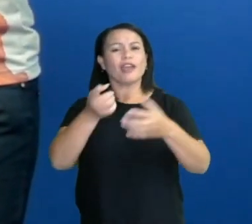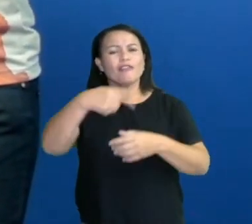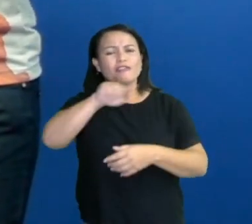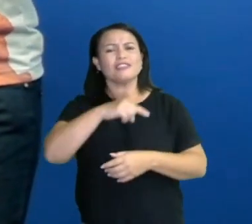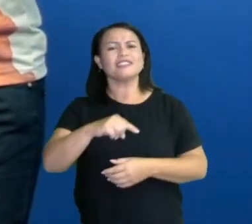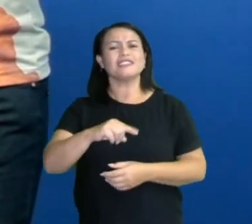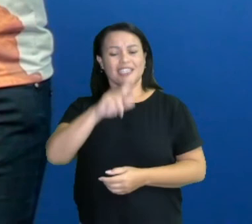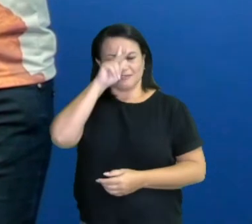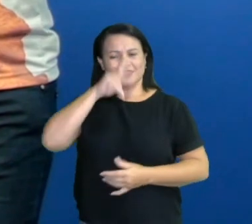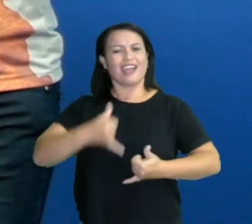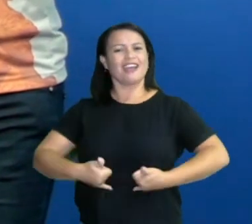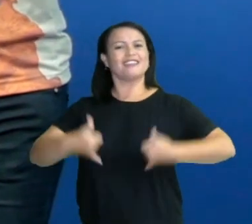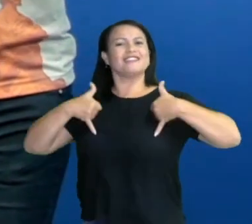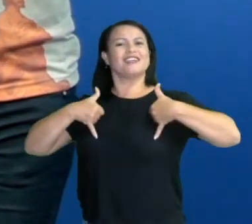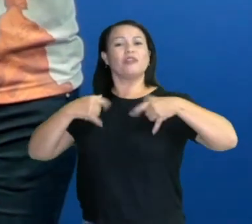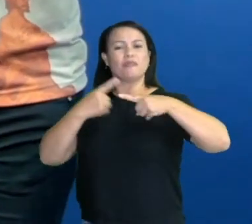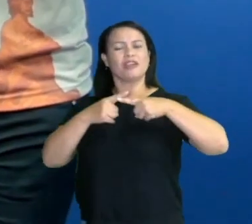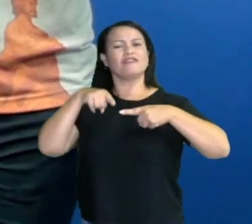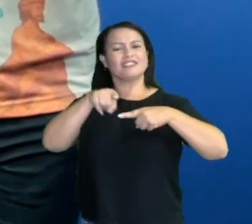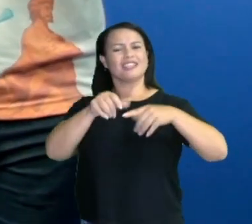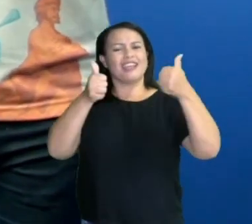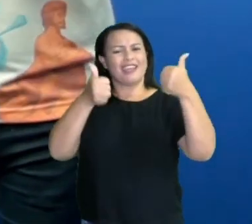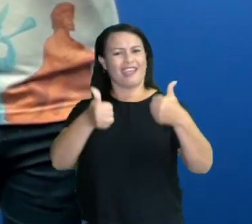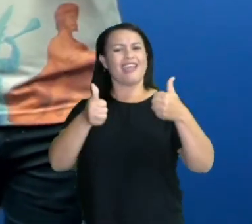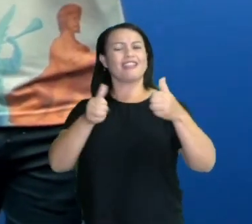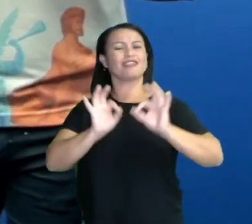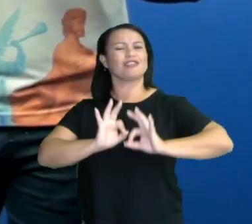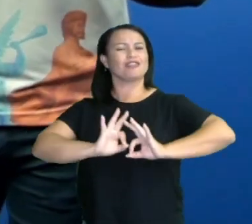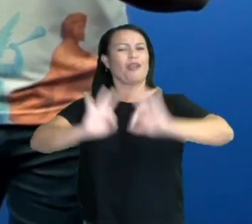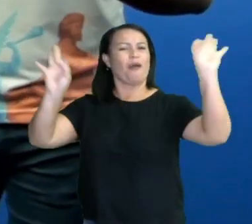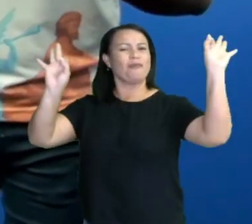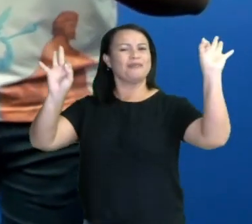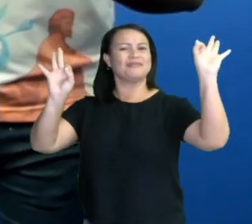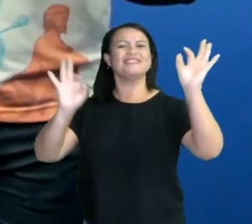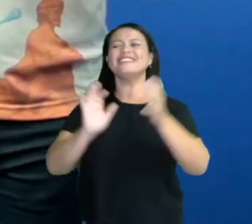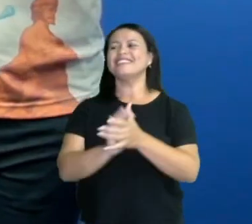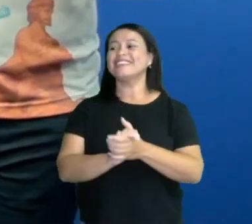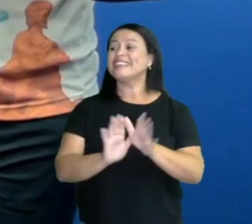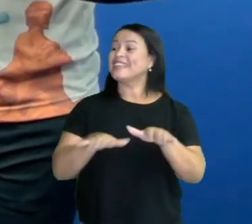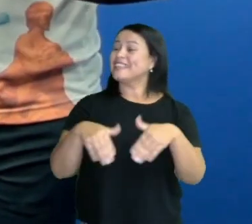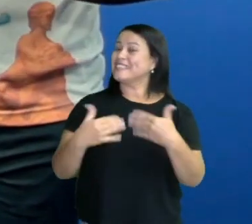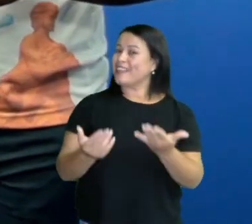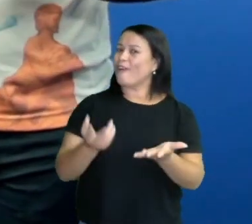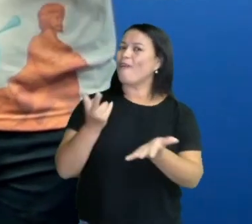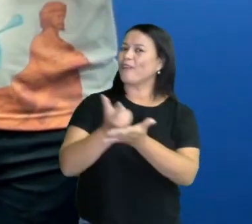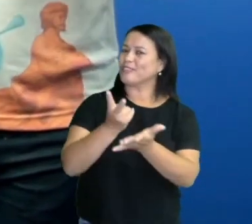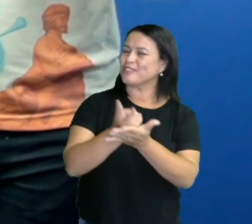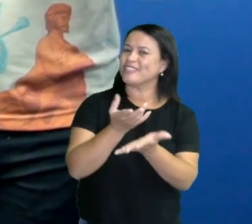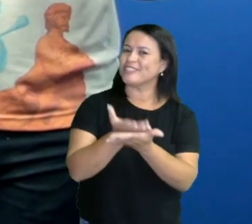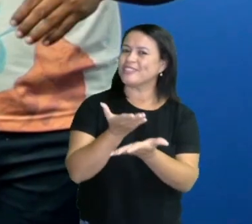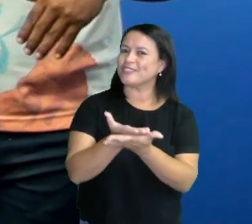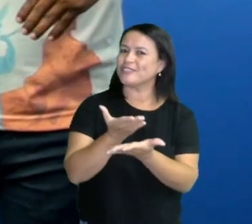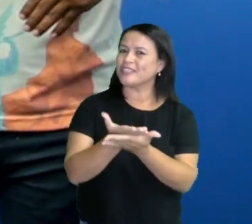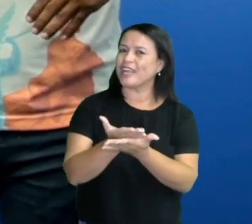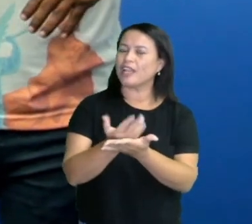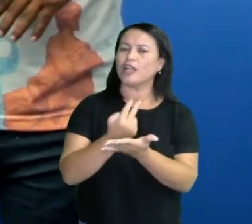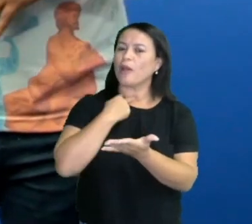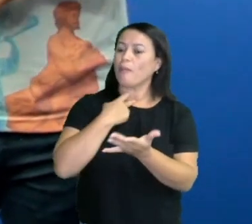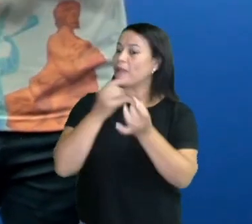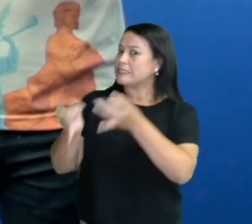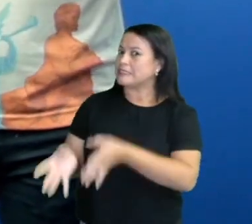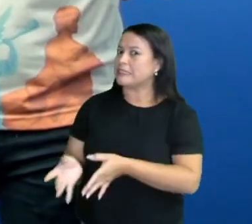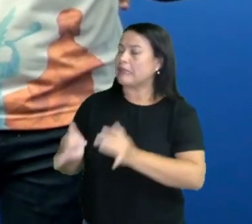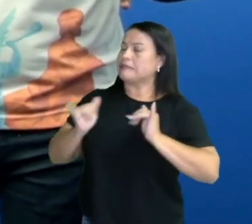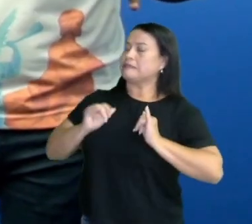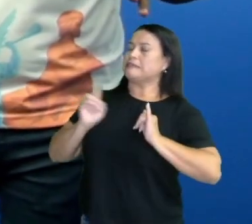se achando, porque você é fera, você é top, tá certo? Então, continua estudando, não desiste, não